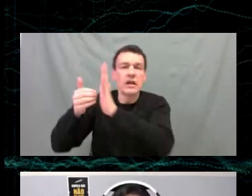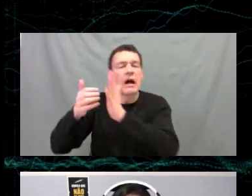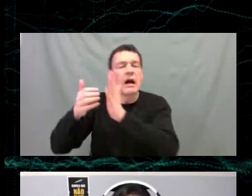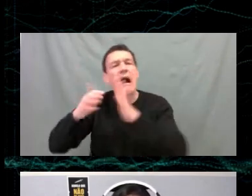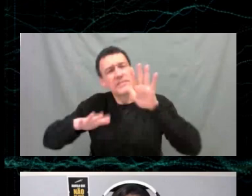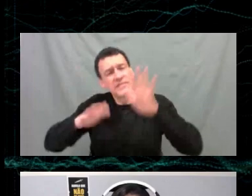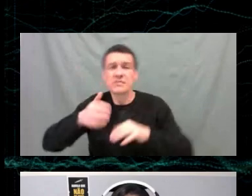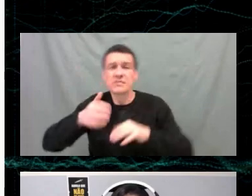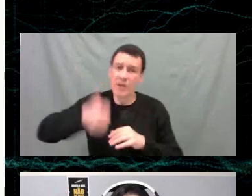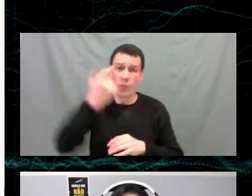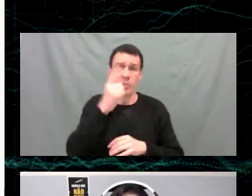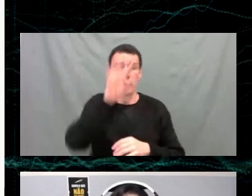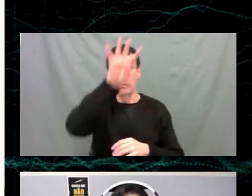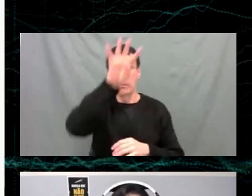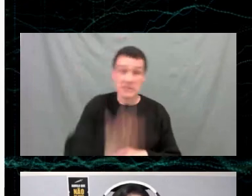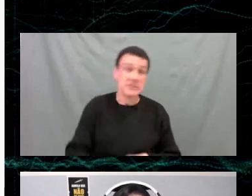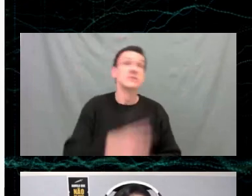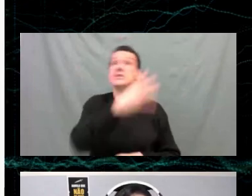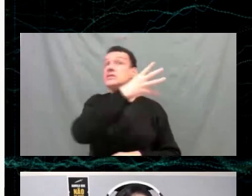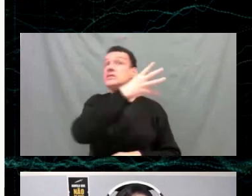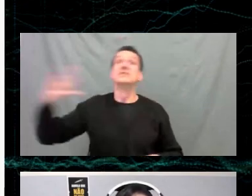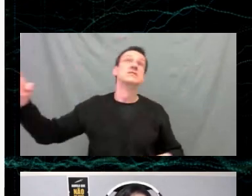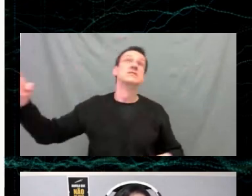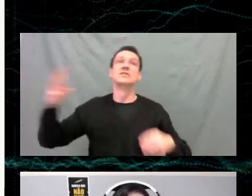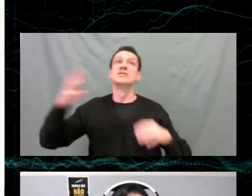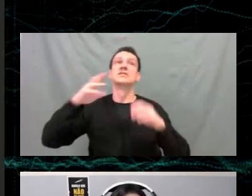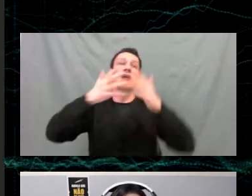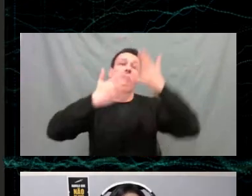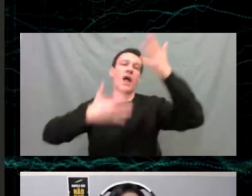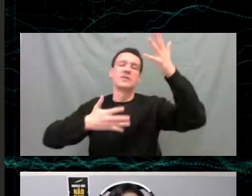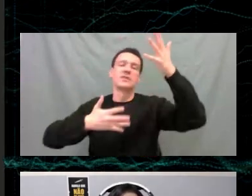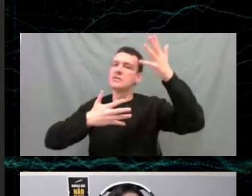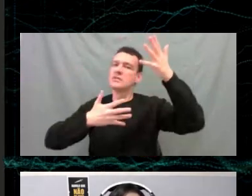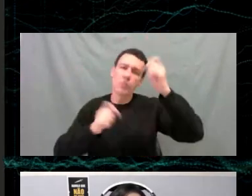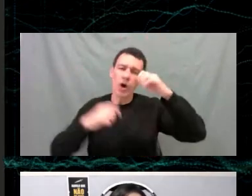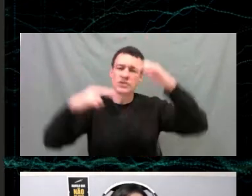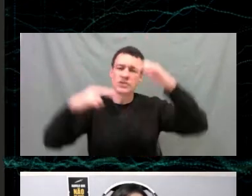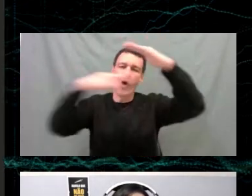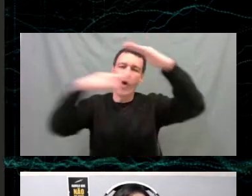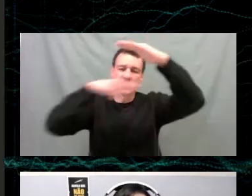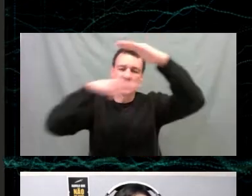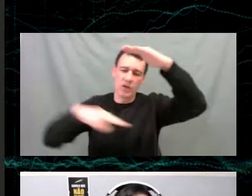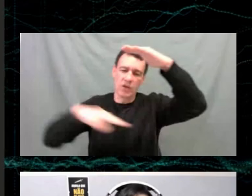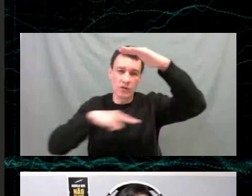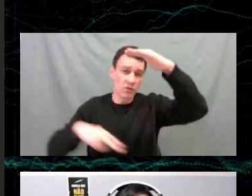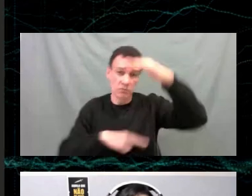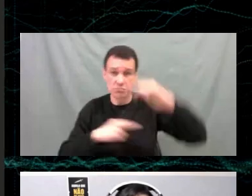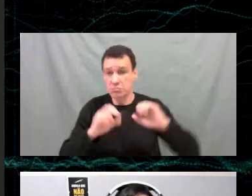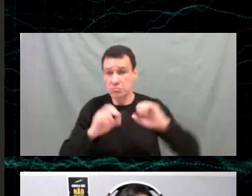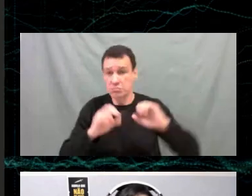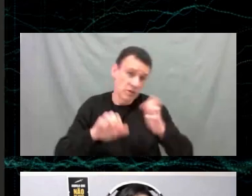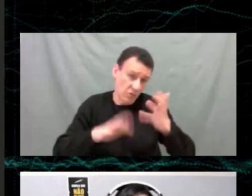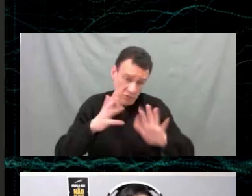eu recomendo para que vocês olhem da parte de particionamento do banco, isso relacionado ao MySQL.